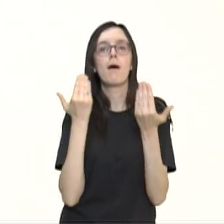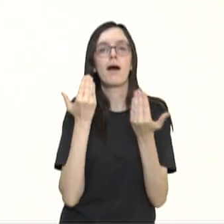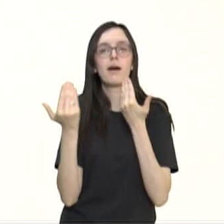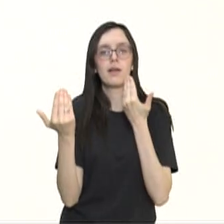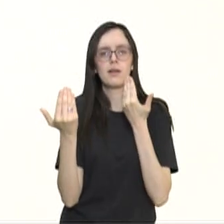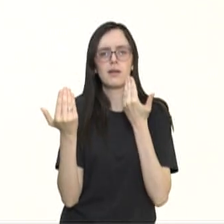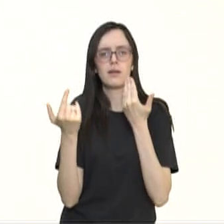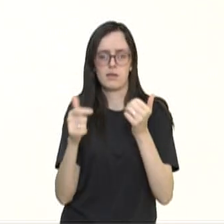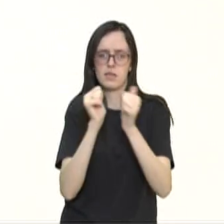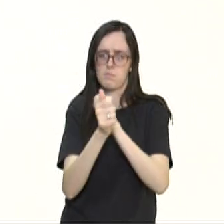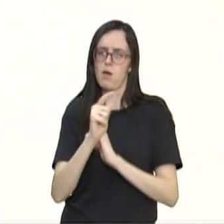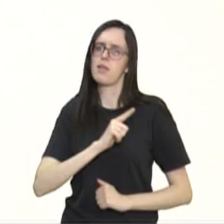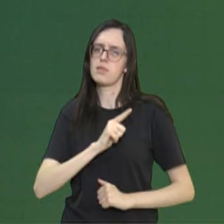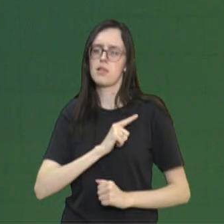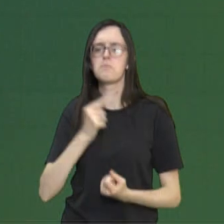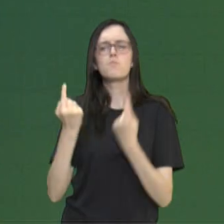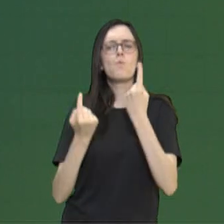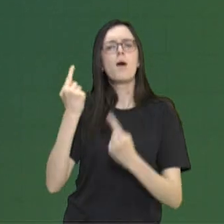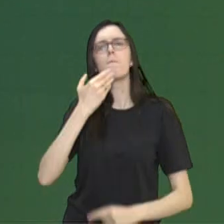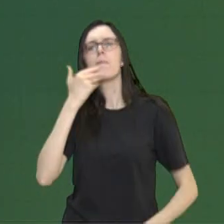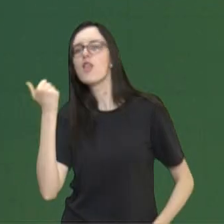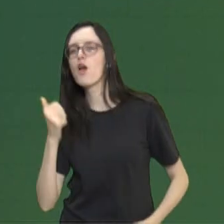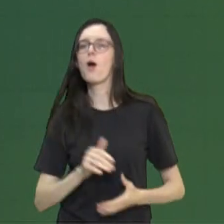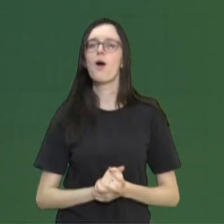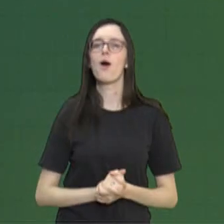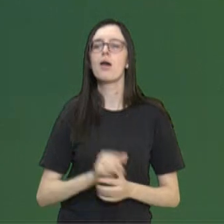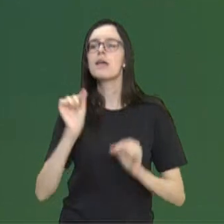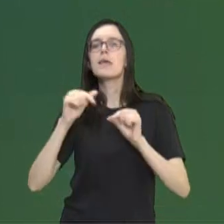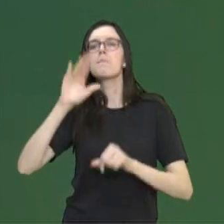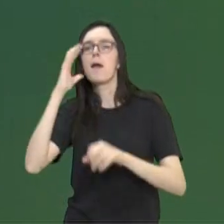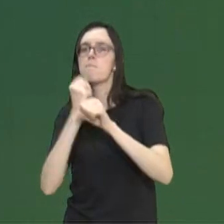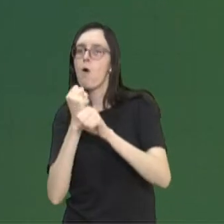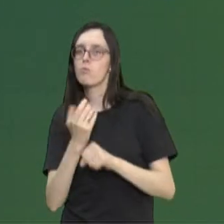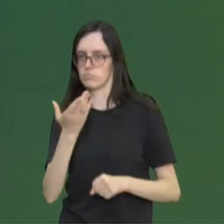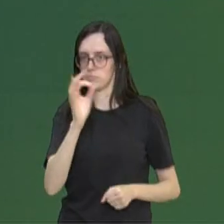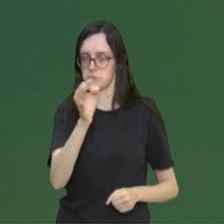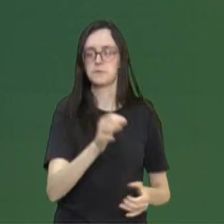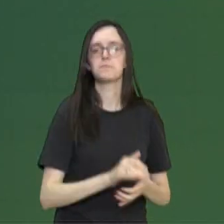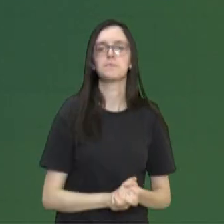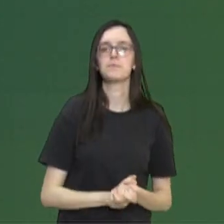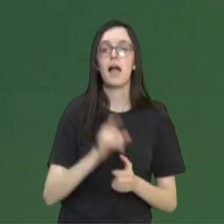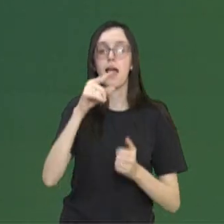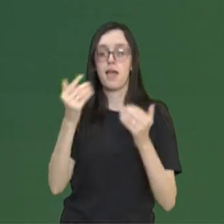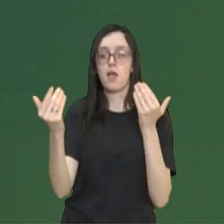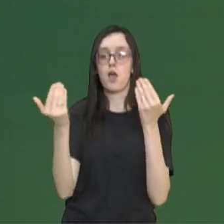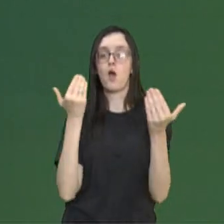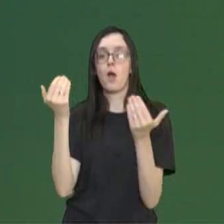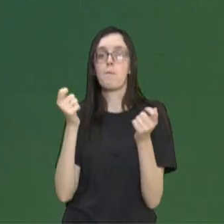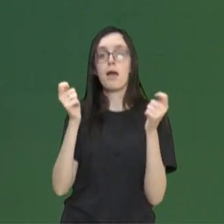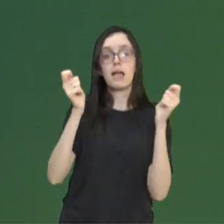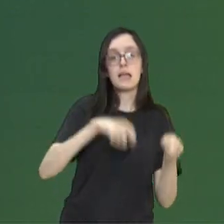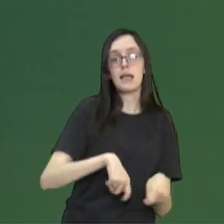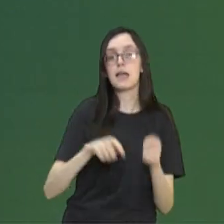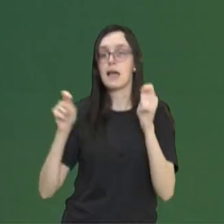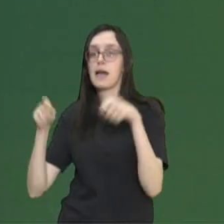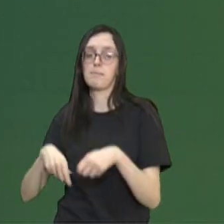invasão. Então, nós sabemos que ele é definido como conjunto de modalidades que se caracterizam